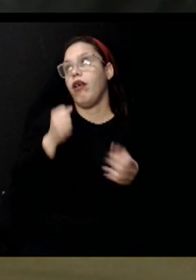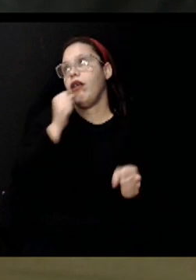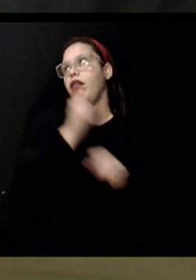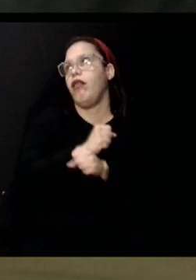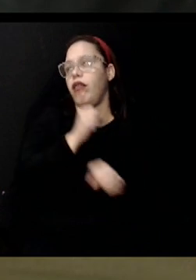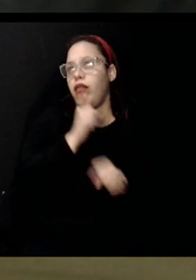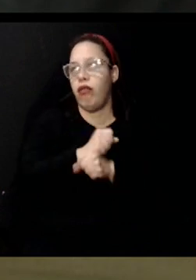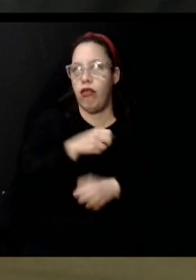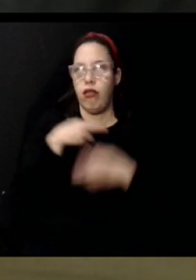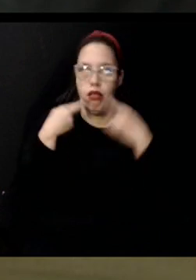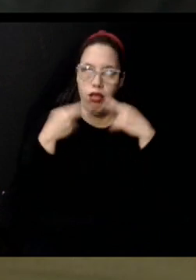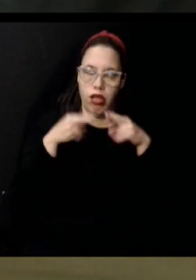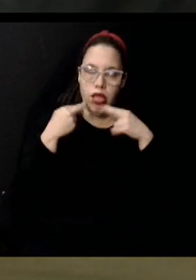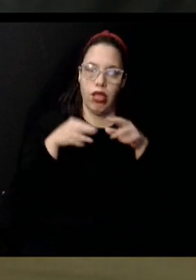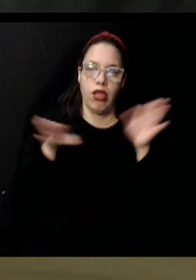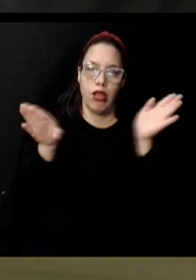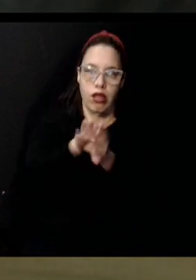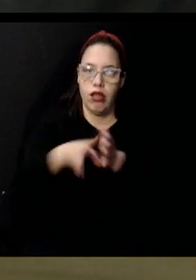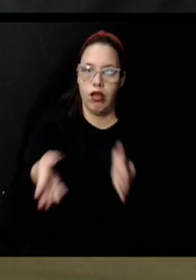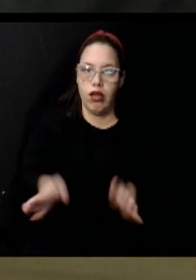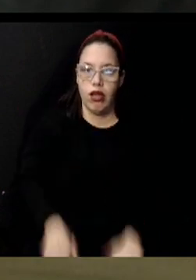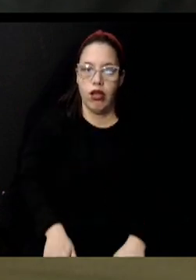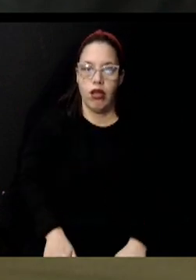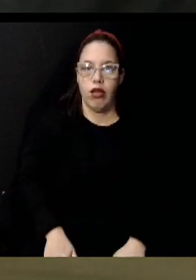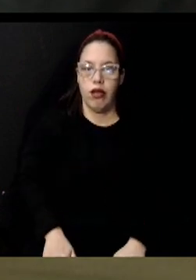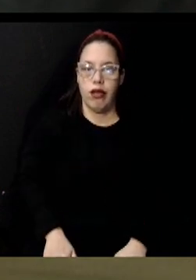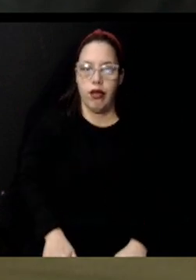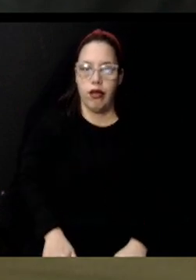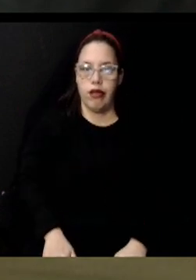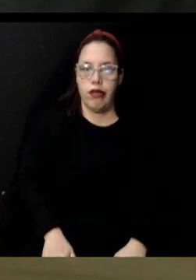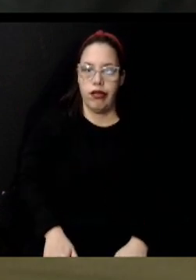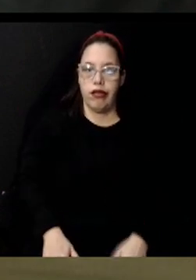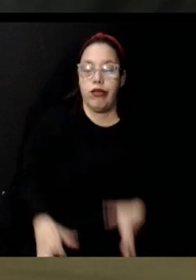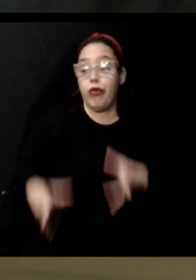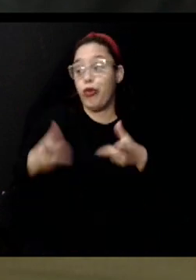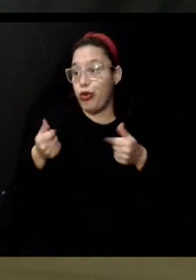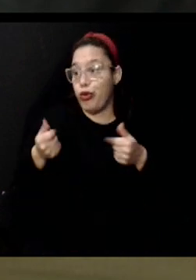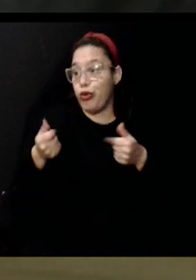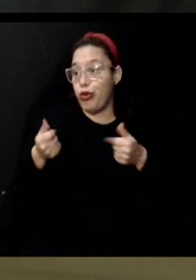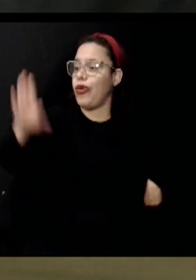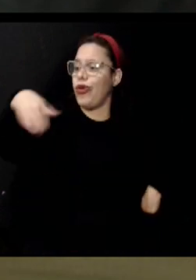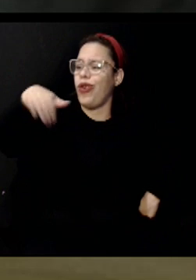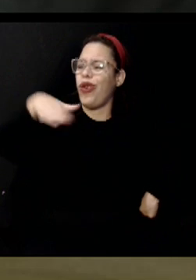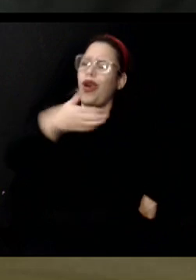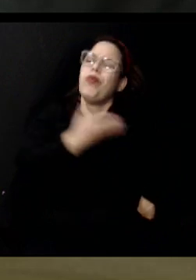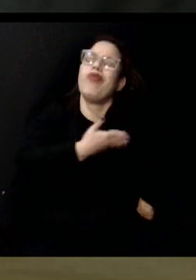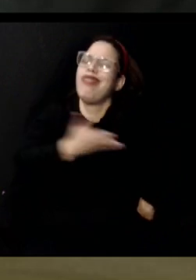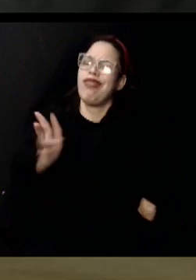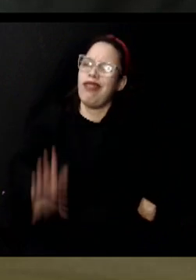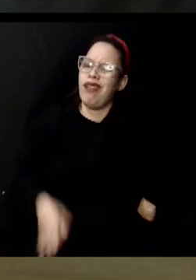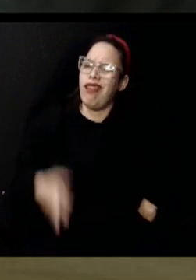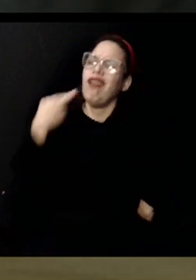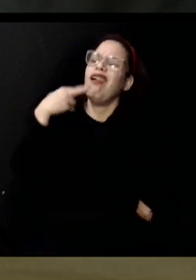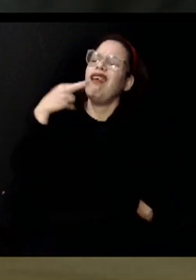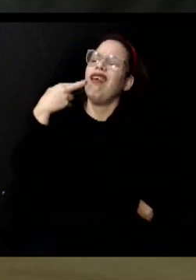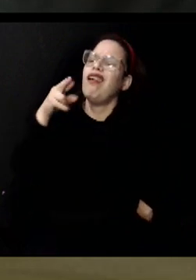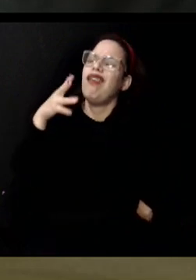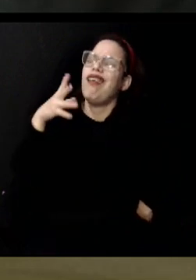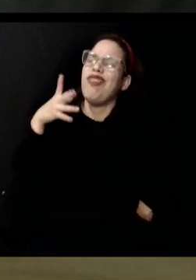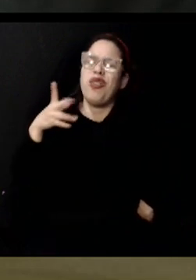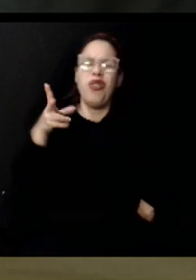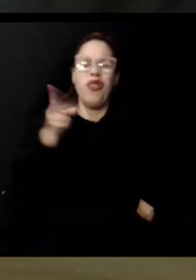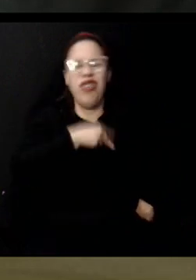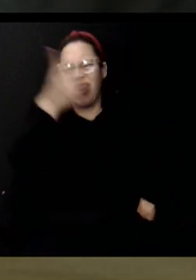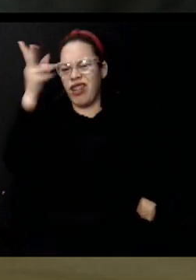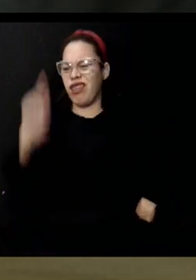segundo, você chega e fala para ela, porque a sinceridade também é tudo, né. Chega e fala exato. assim: "Ô amigo, você tá reclamando demais, você percebeu?